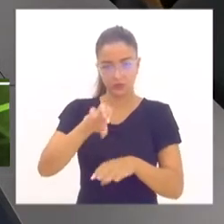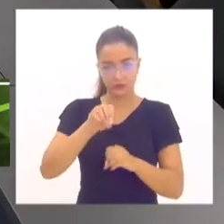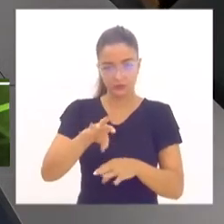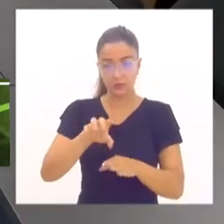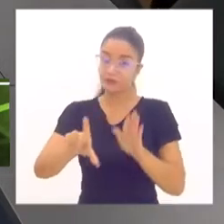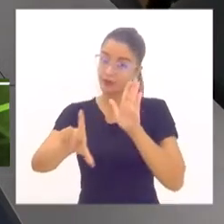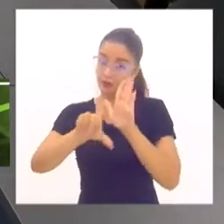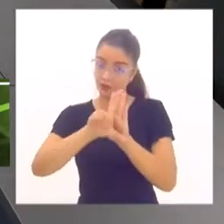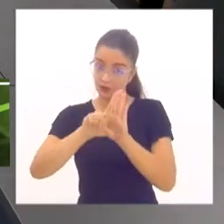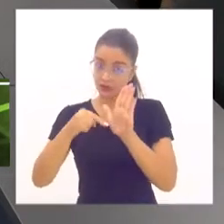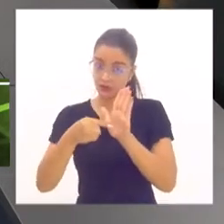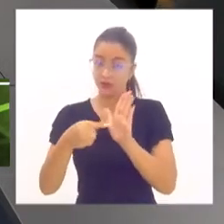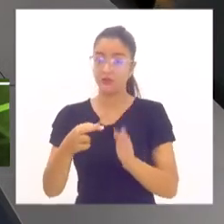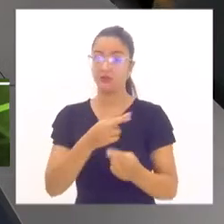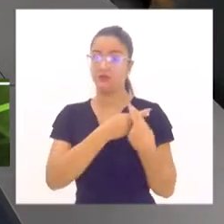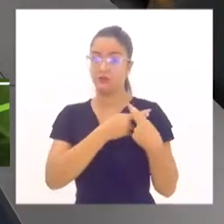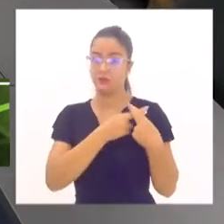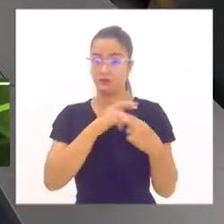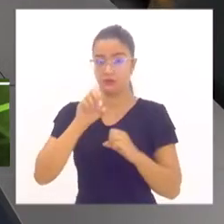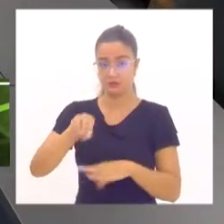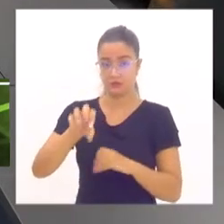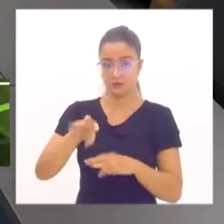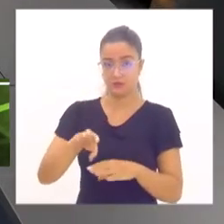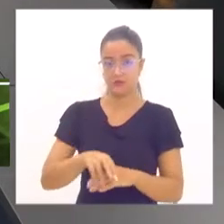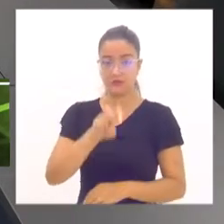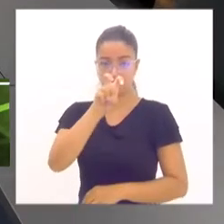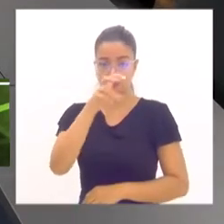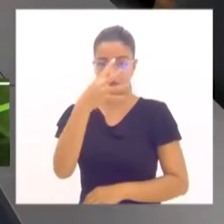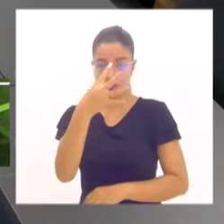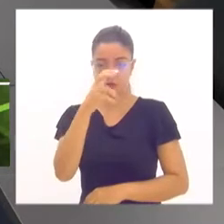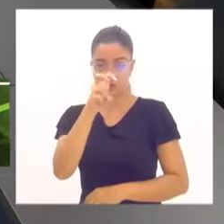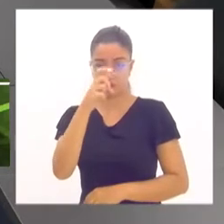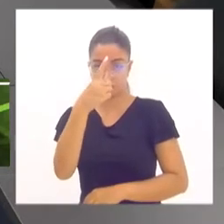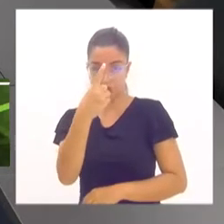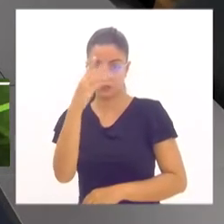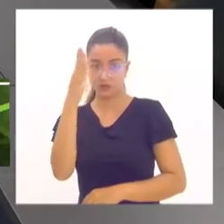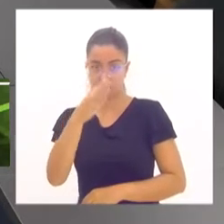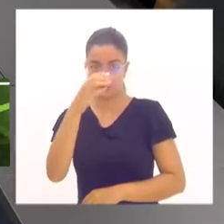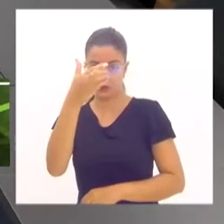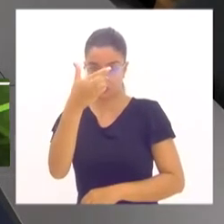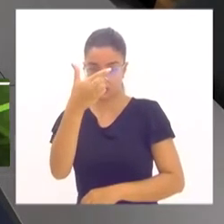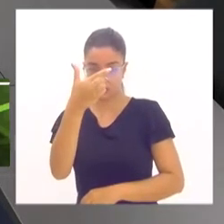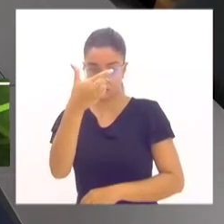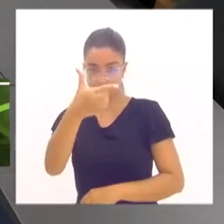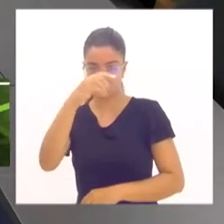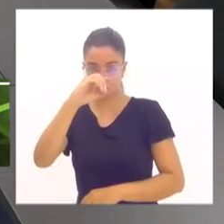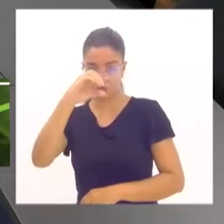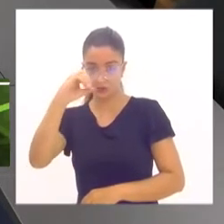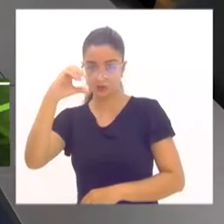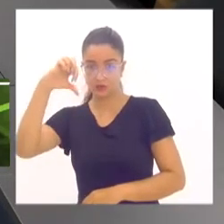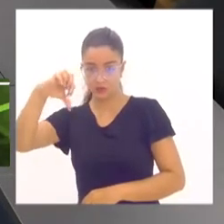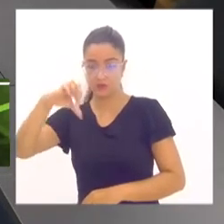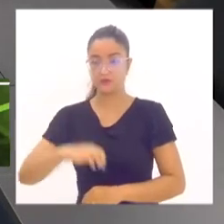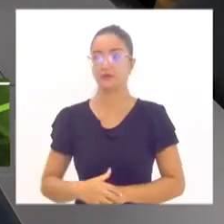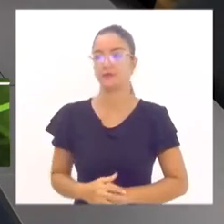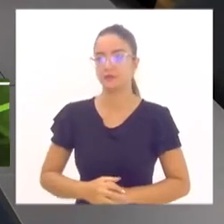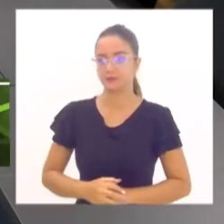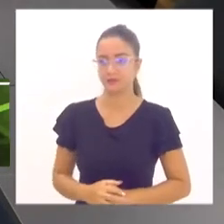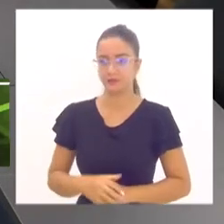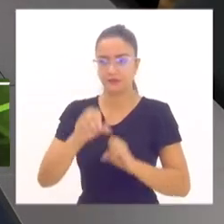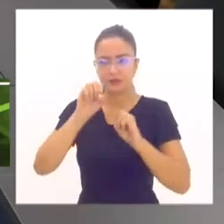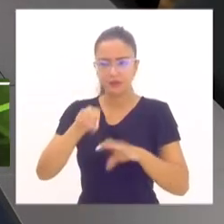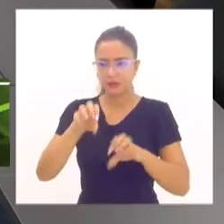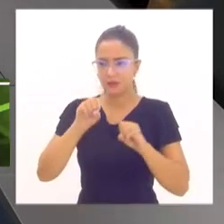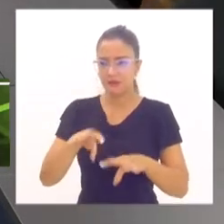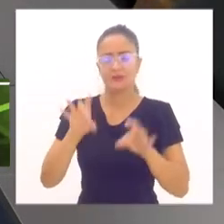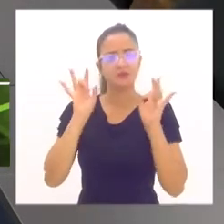Lei 5451 de 2009. A educação, né, é consagrada na Constituição Brasileira como